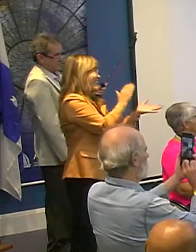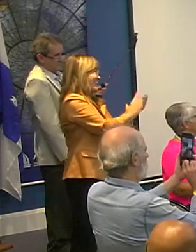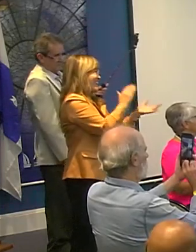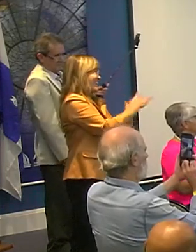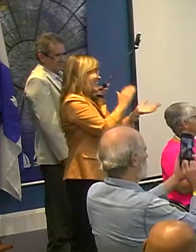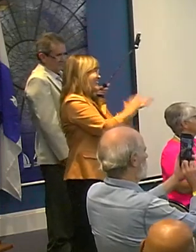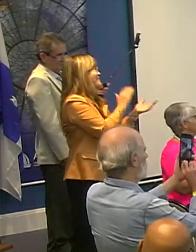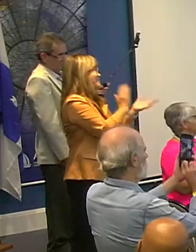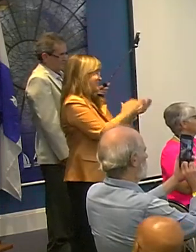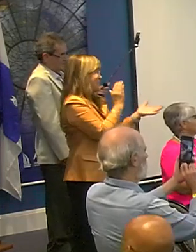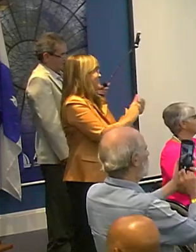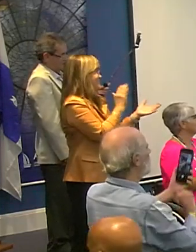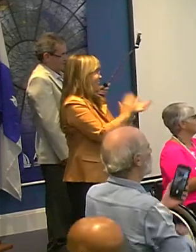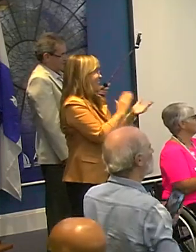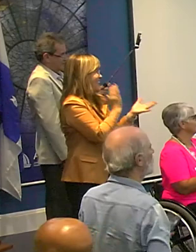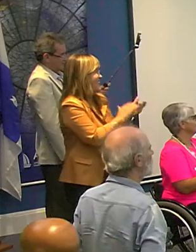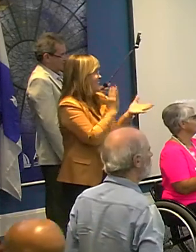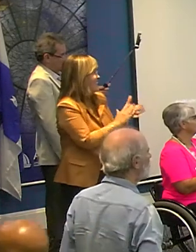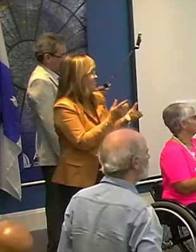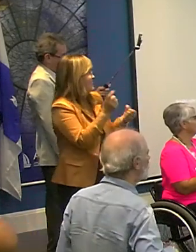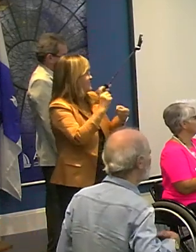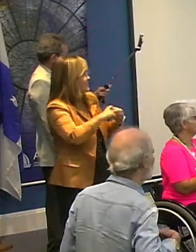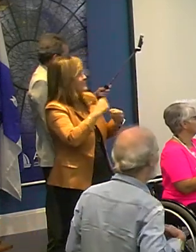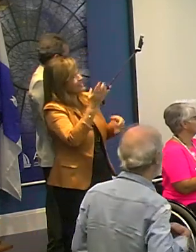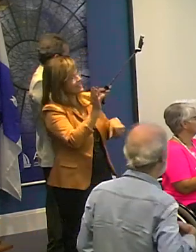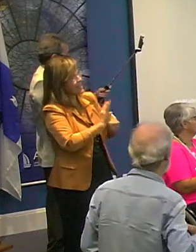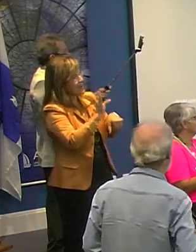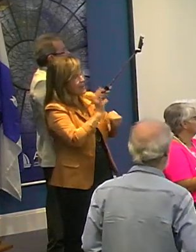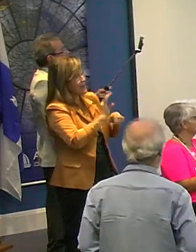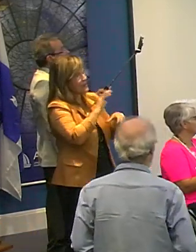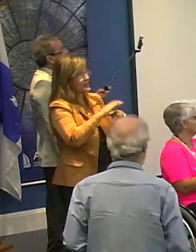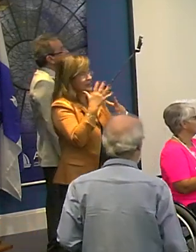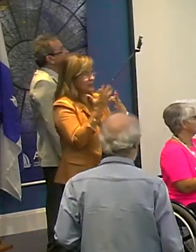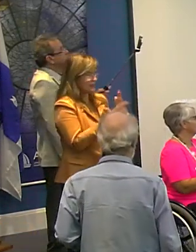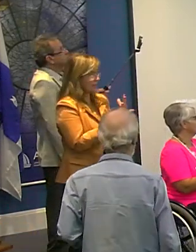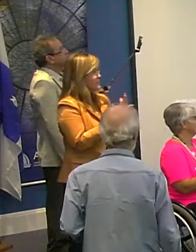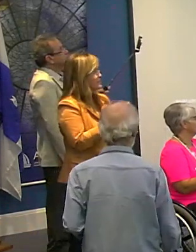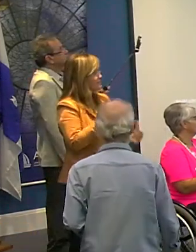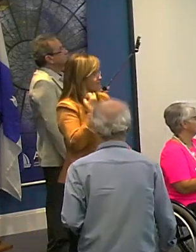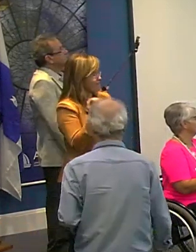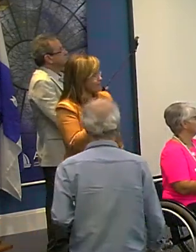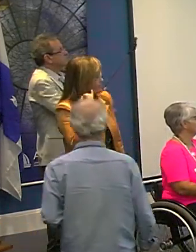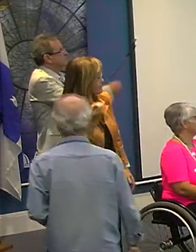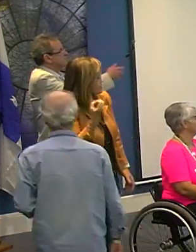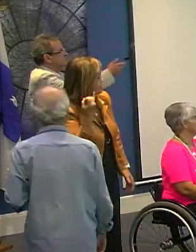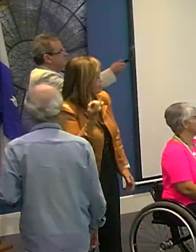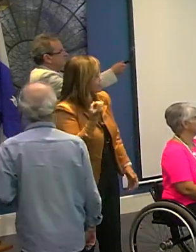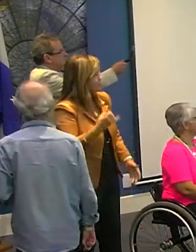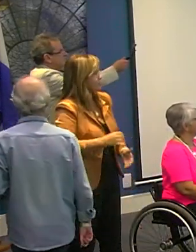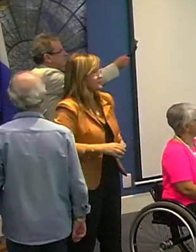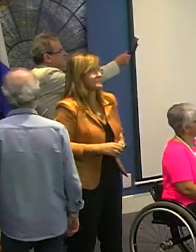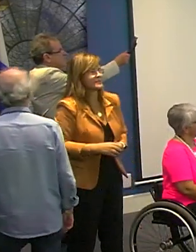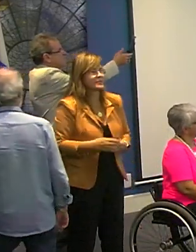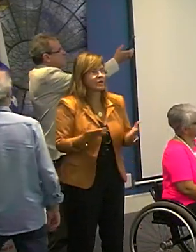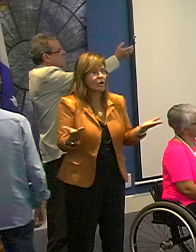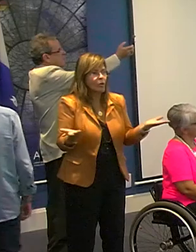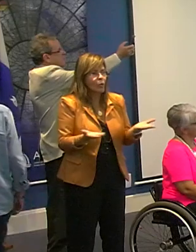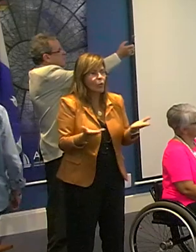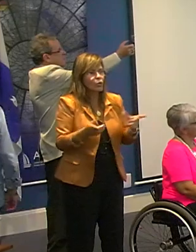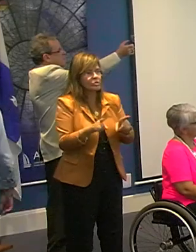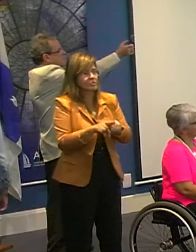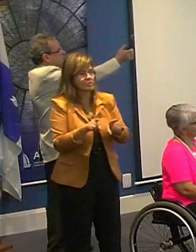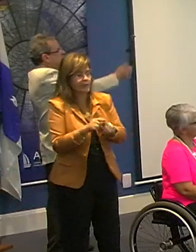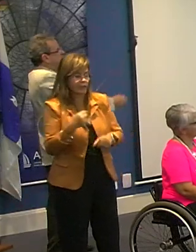curso de Libras, porque eu adoro fazer esse movimento. E eu hoje estou